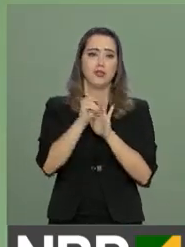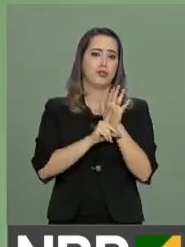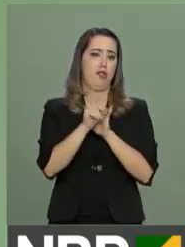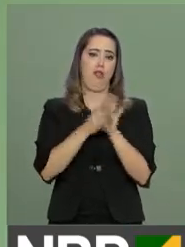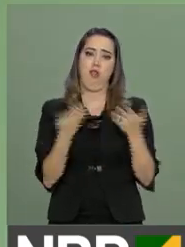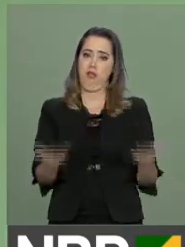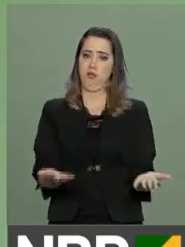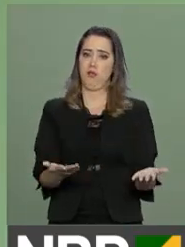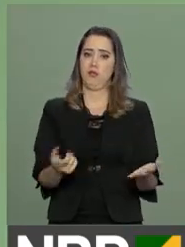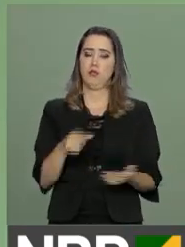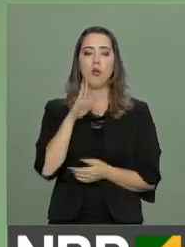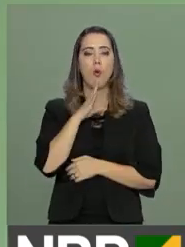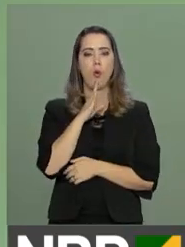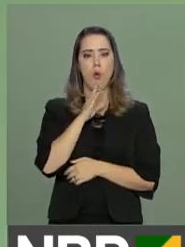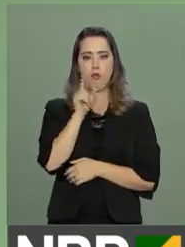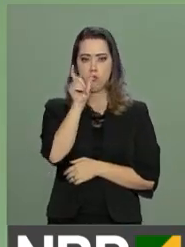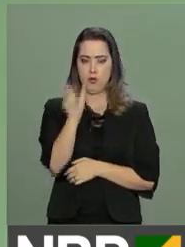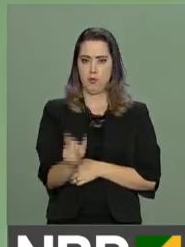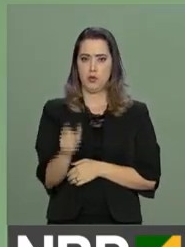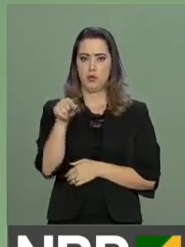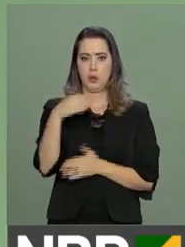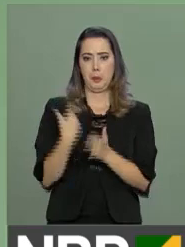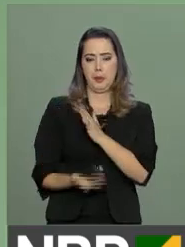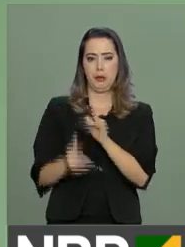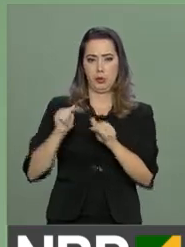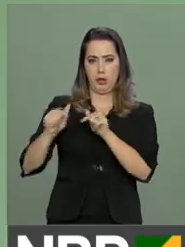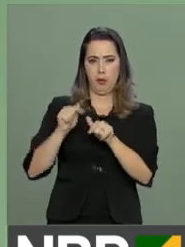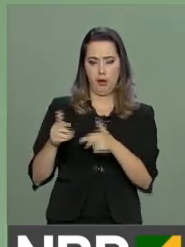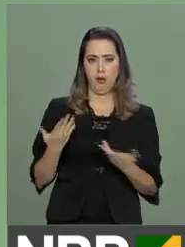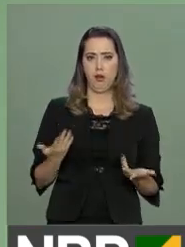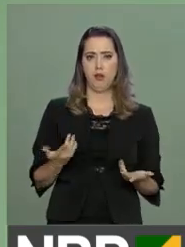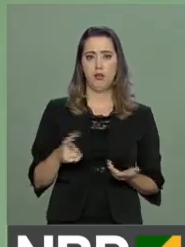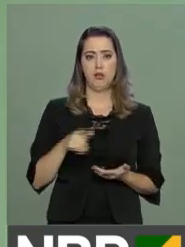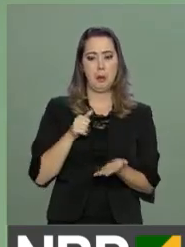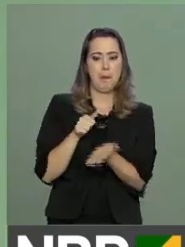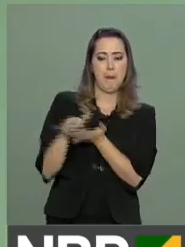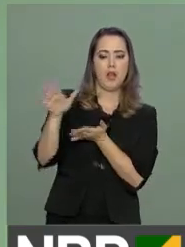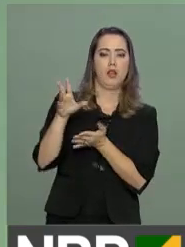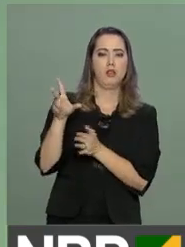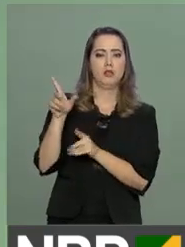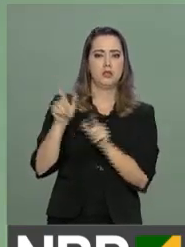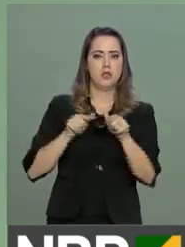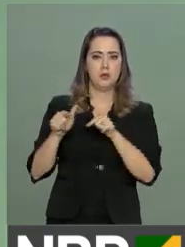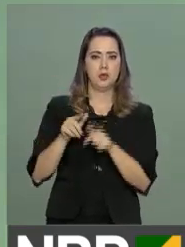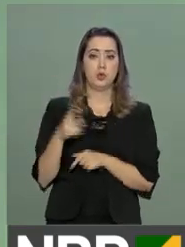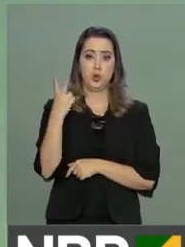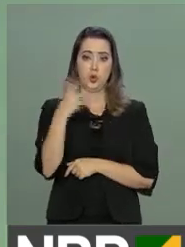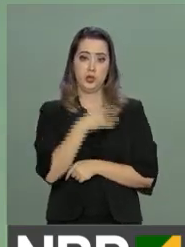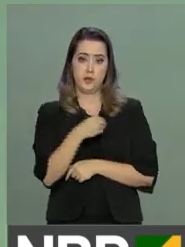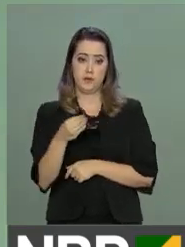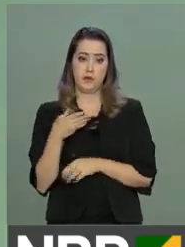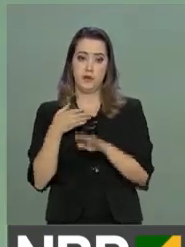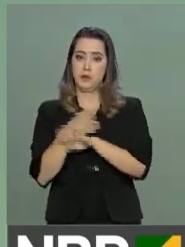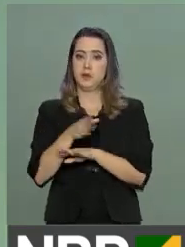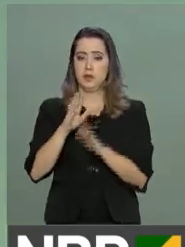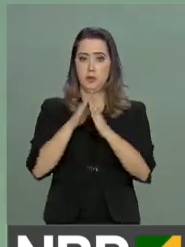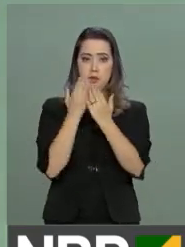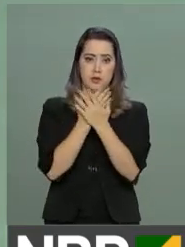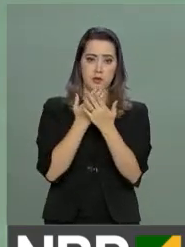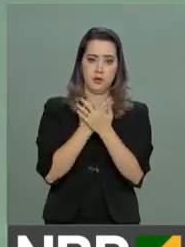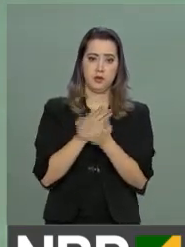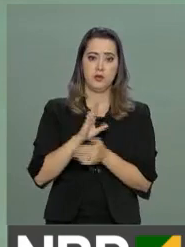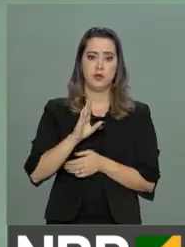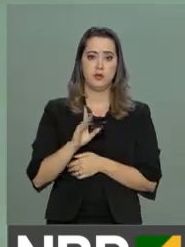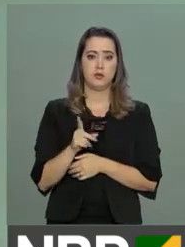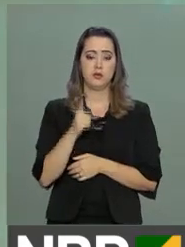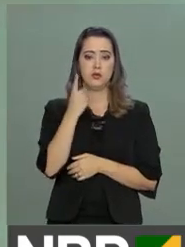de uma pessoa que perdeu o emprego, tinha 2 filhos pequenos que iam à escola, e logo pela manhã,